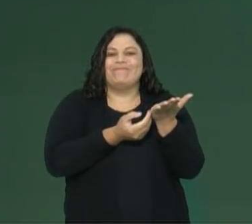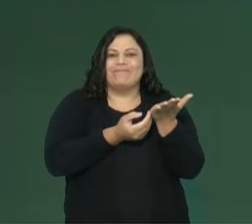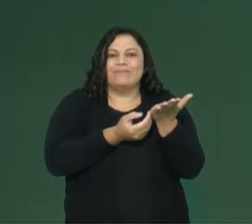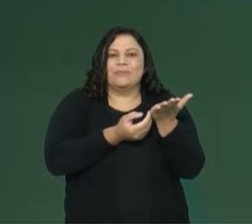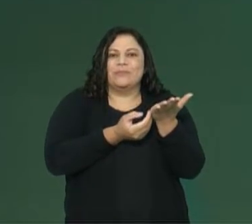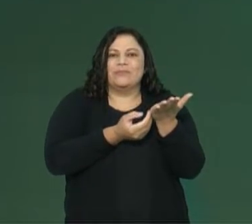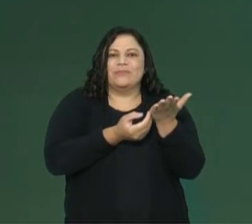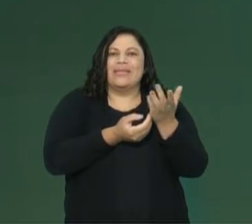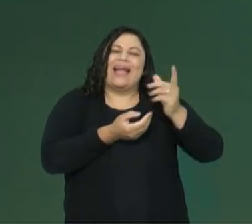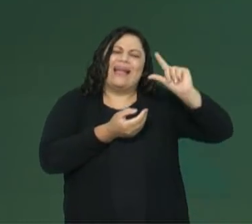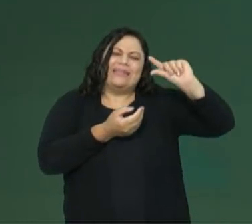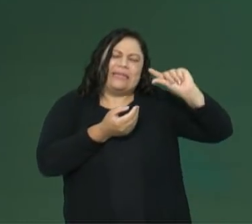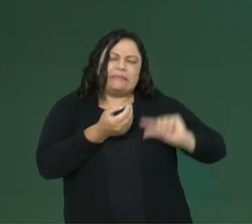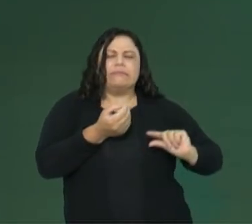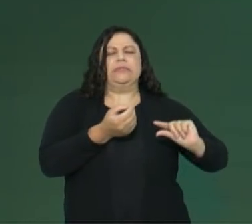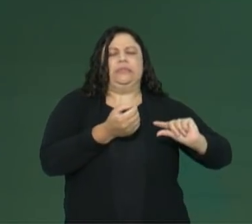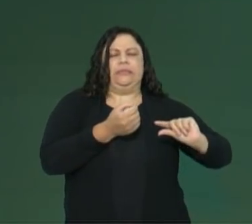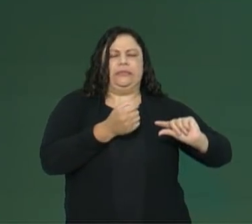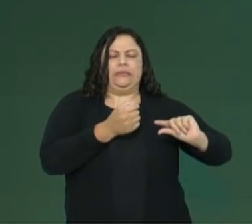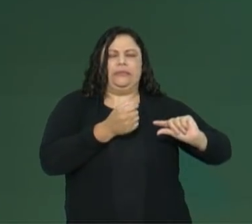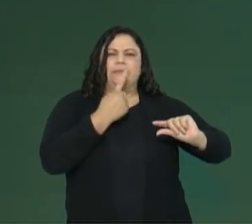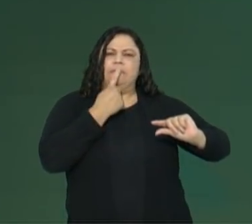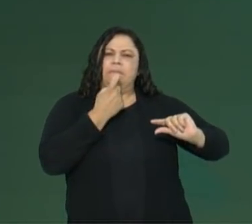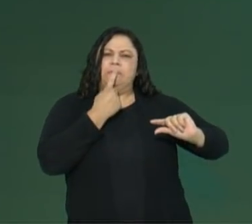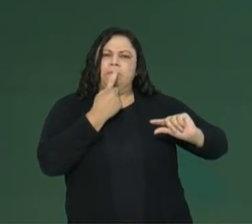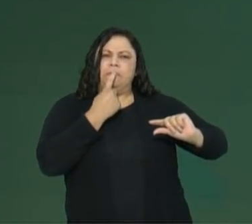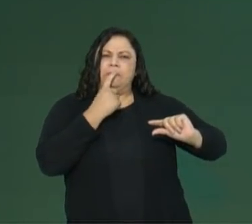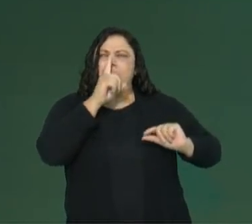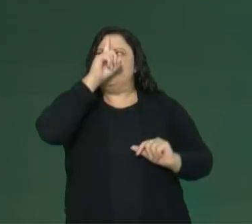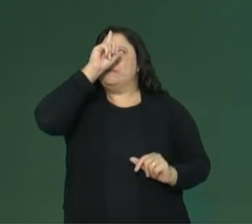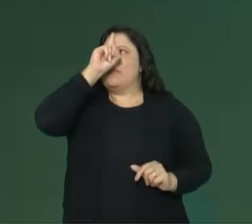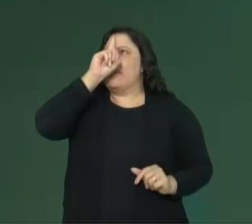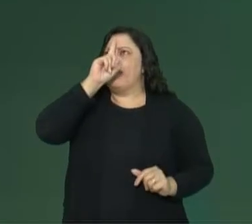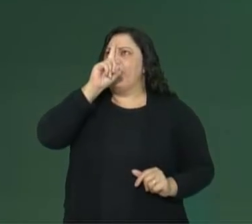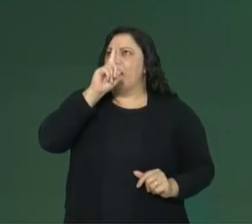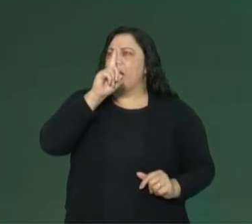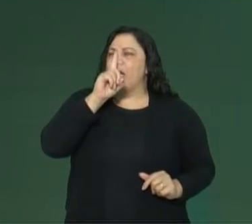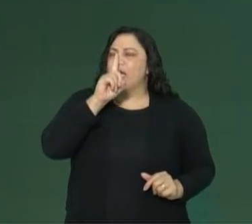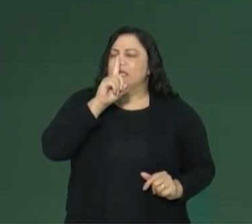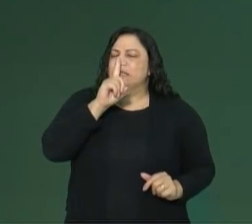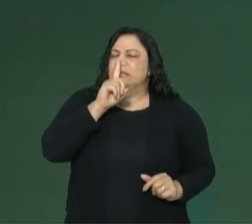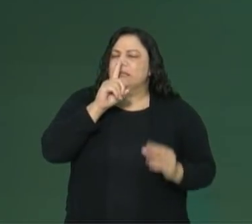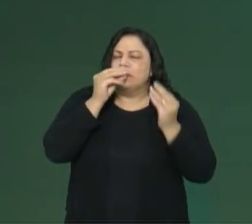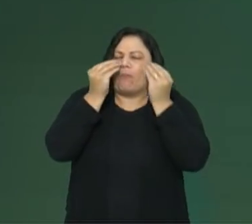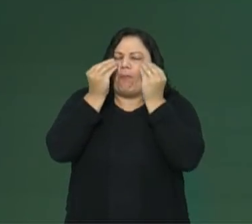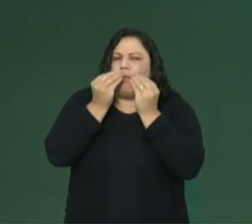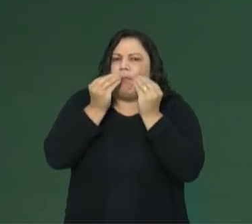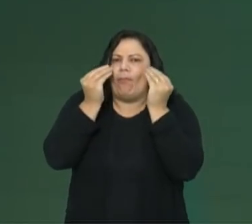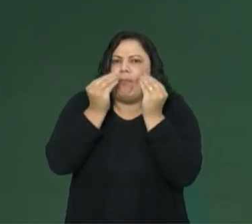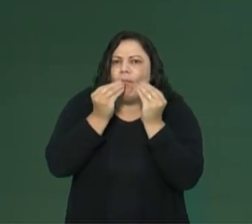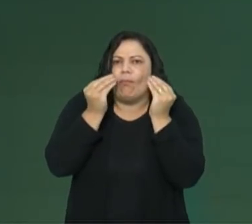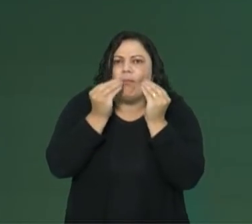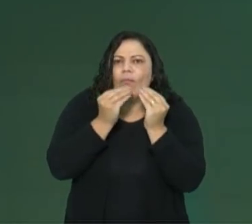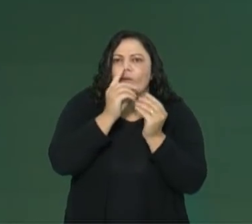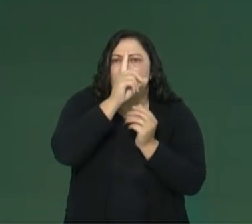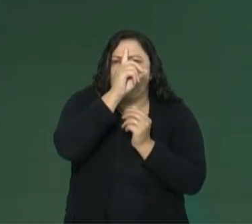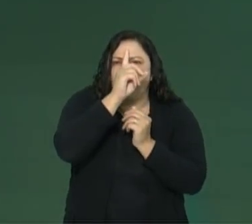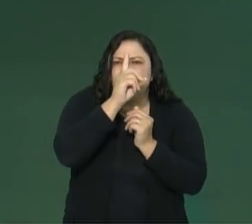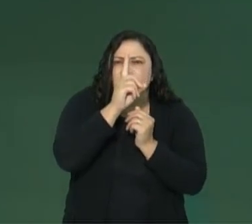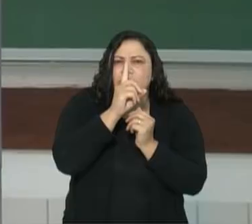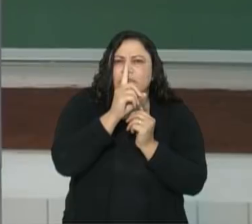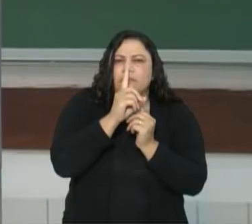glóbulos vermelhos, ficando com uma aparência amarelada. Vai ter uma deficiência no transporte de